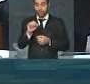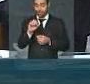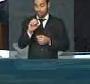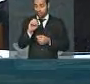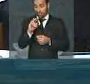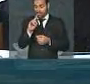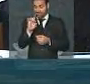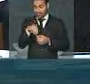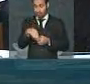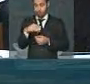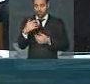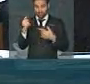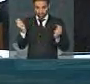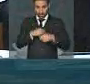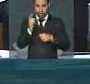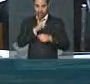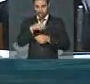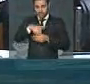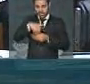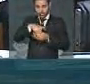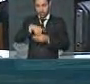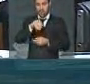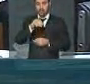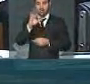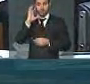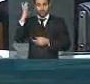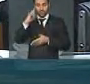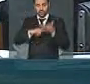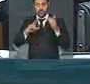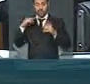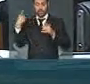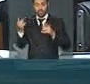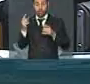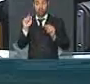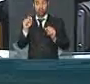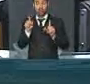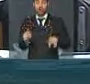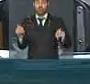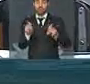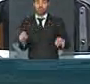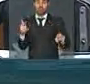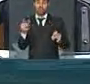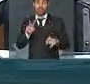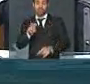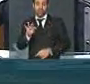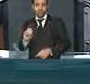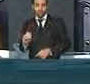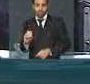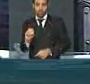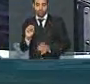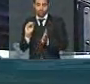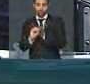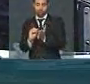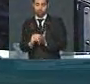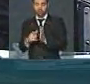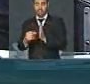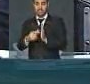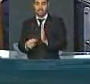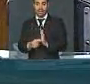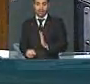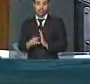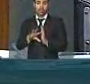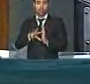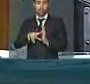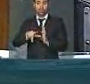resolução e em seguida nós votaríamos eletronicamente os demais vetos destacados, todos